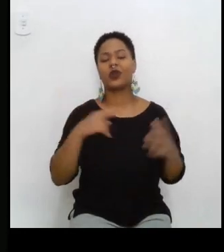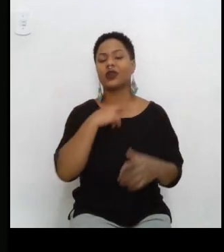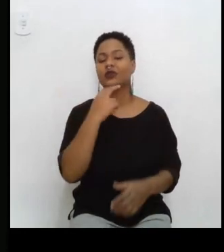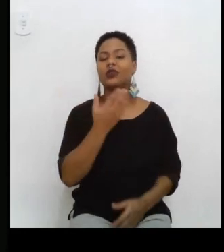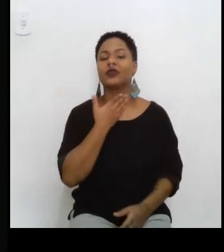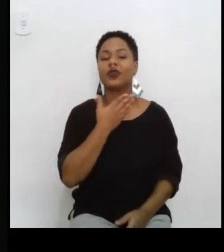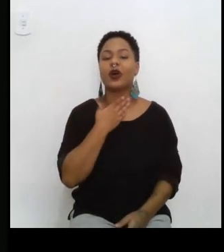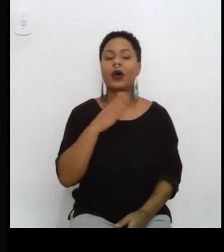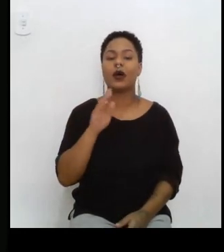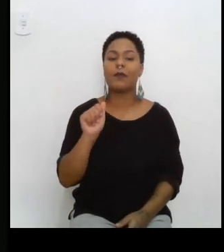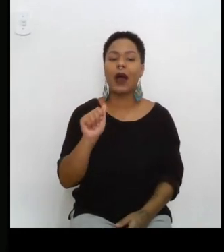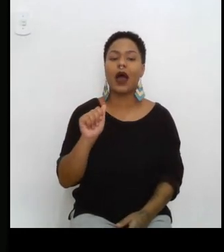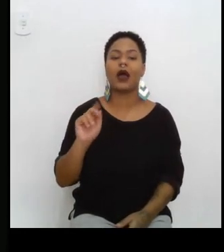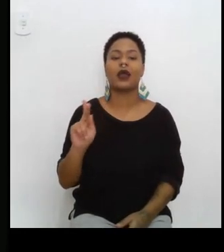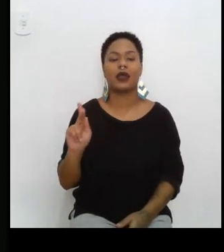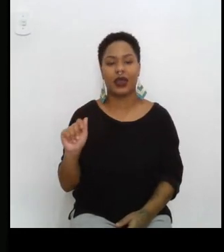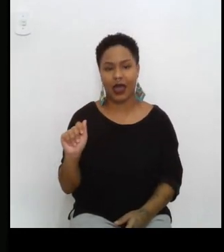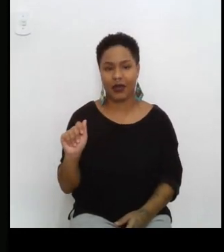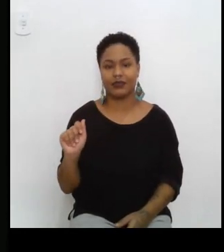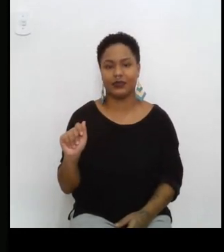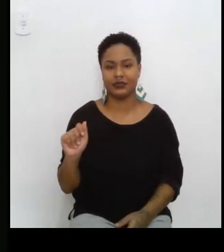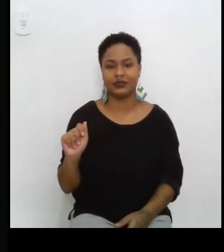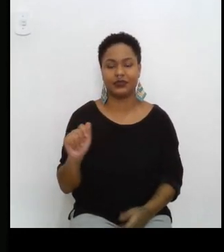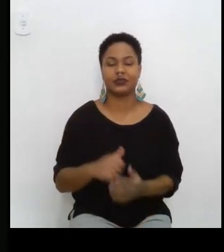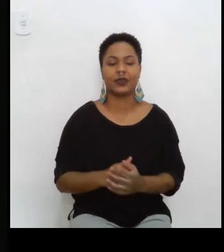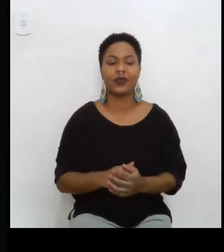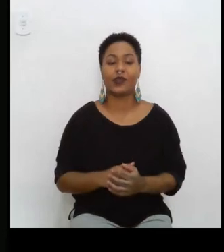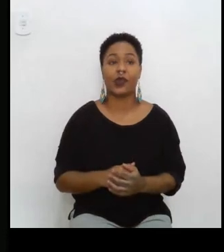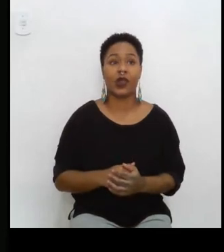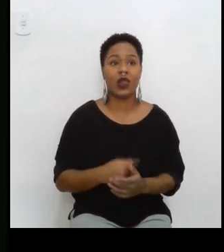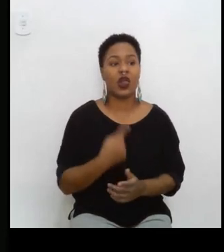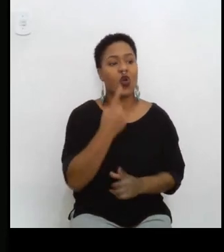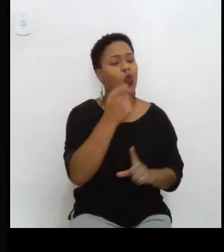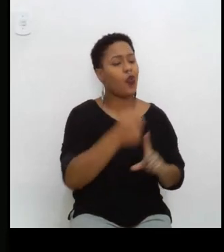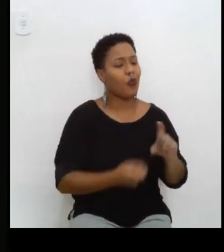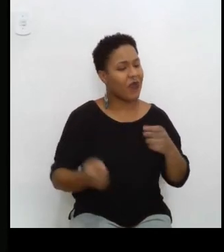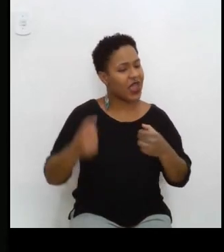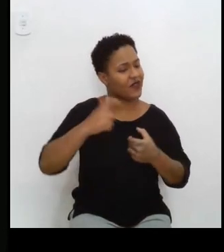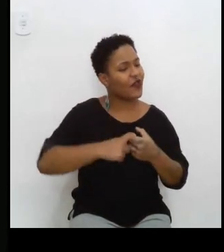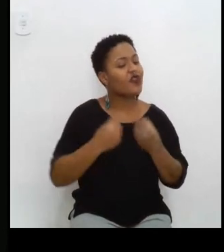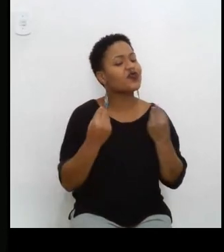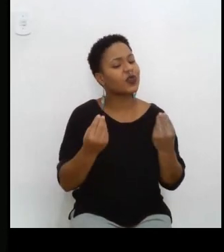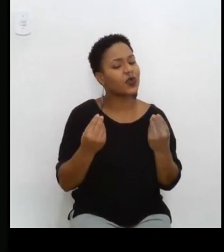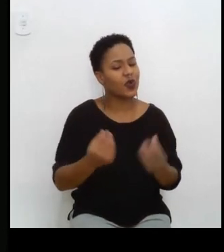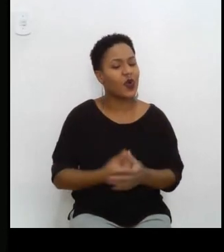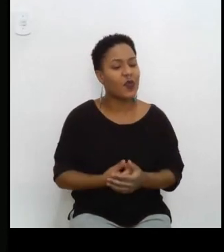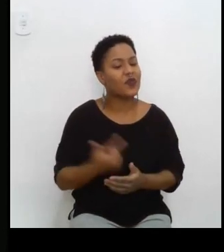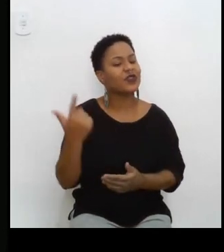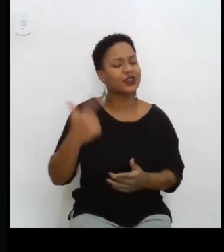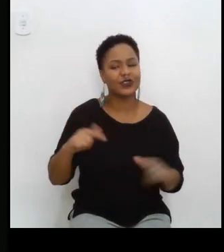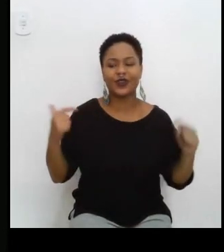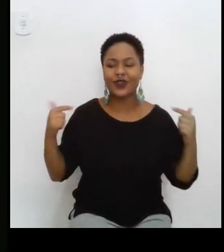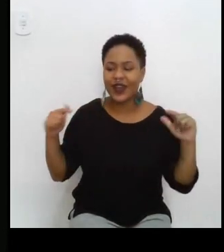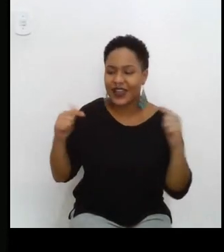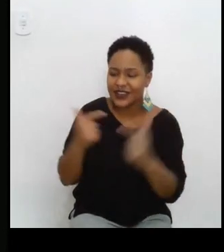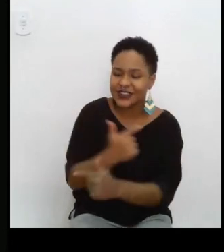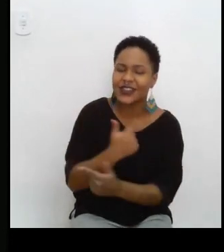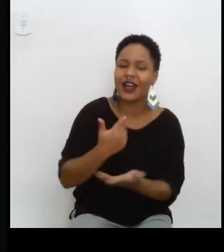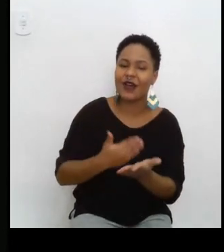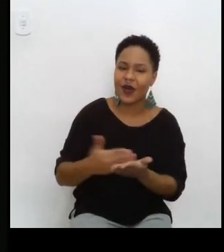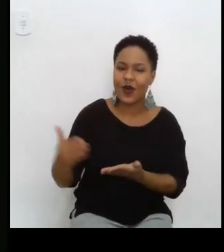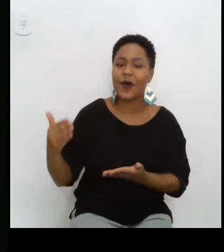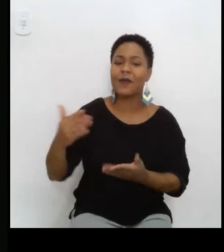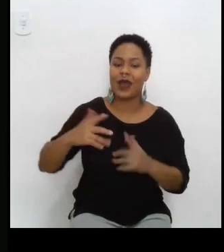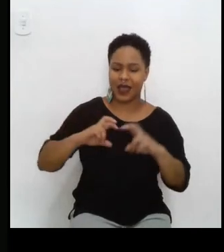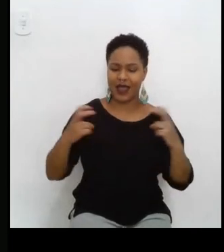ó e como é ter um mês de volta minha filha mais uma vez muitas risadas e por dessa vez e meio